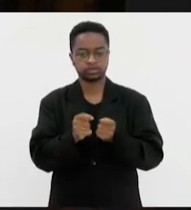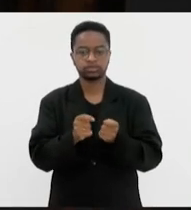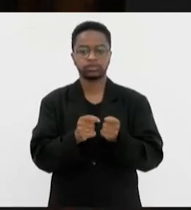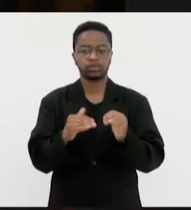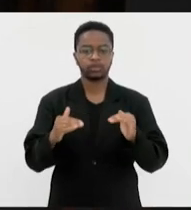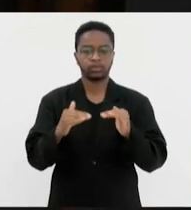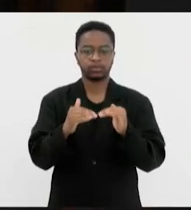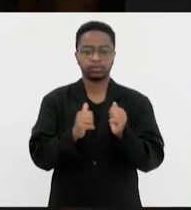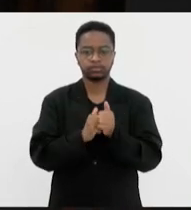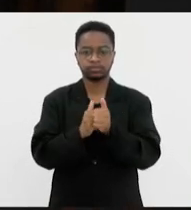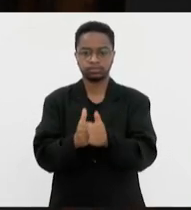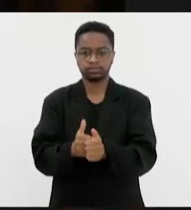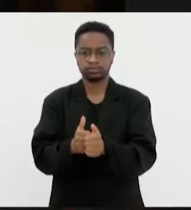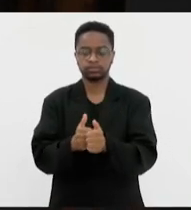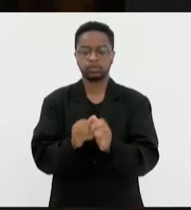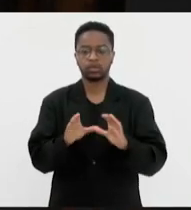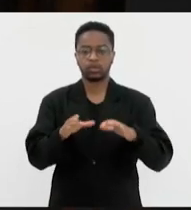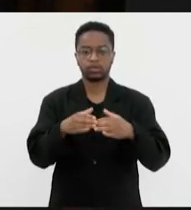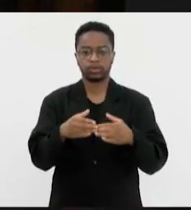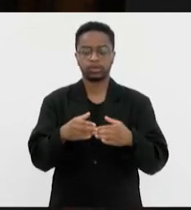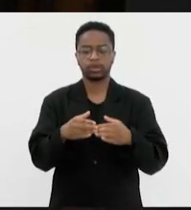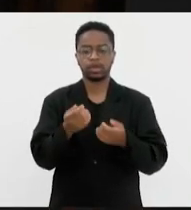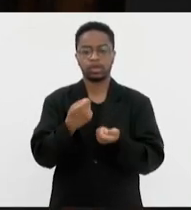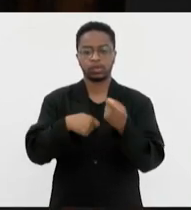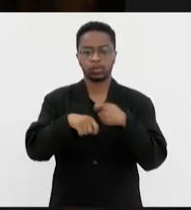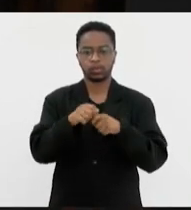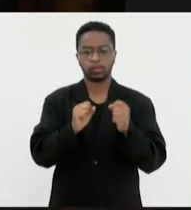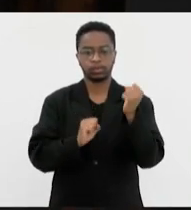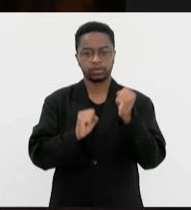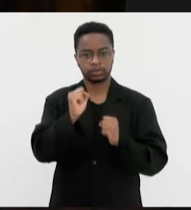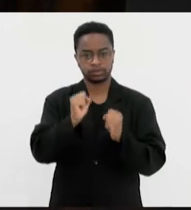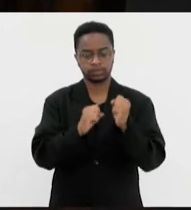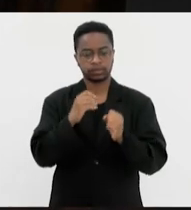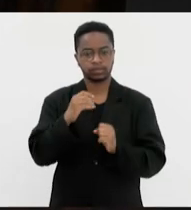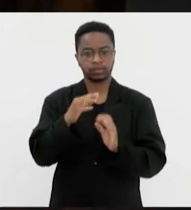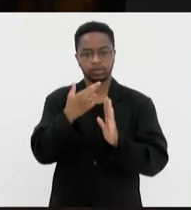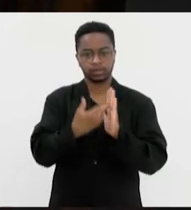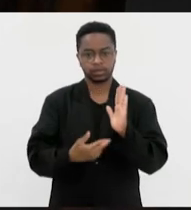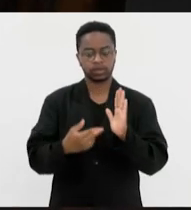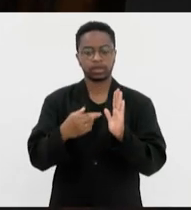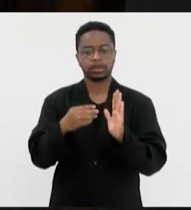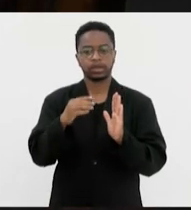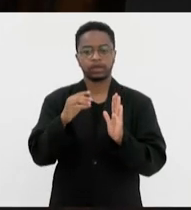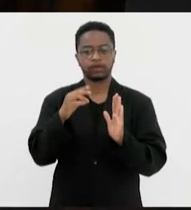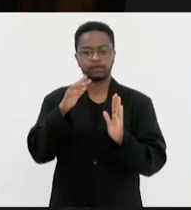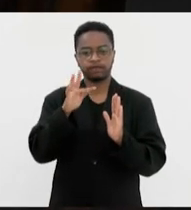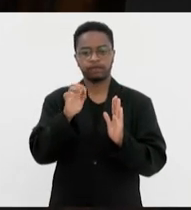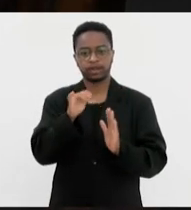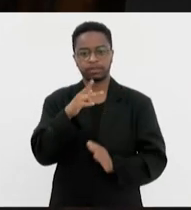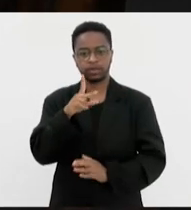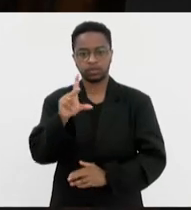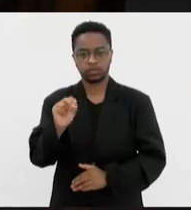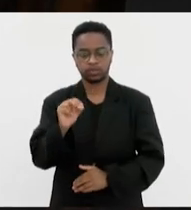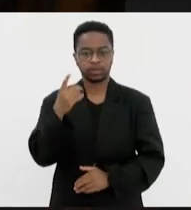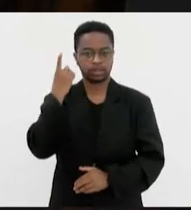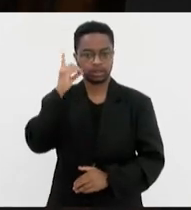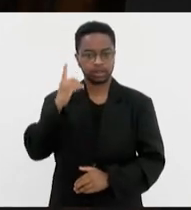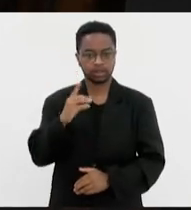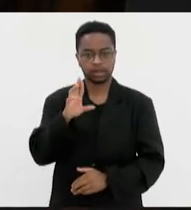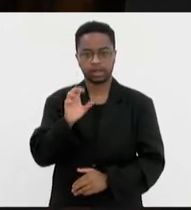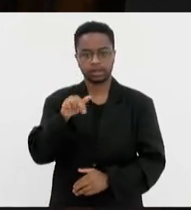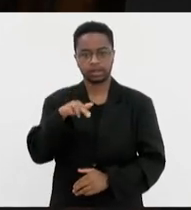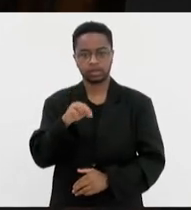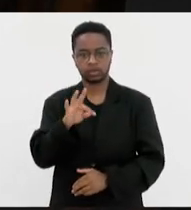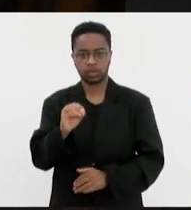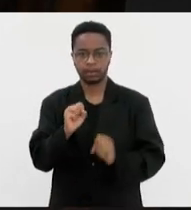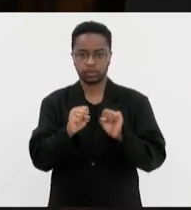emenda da Comissão de Economia, Indústria e Comércio. Relatores, deputado Filipinho Raves, Dani Balbi e Renato Miranda. Em discussão, não havendo